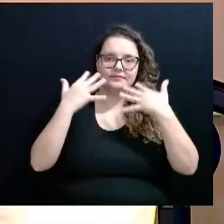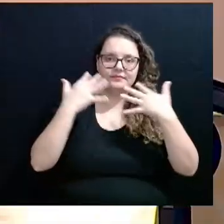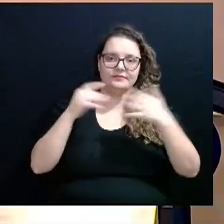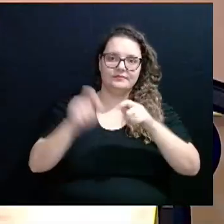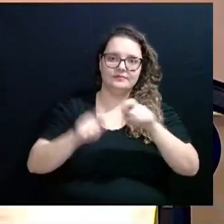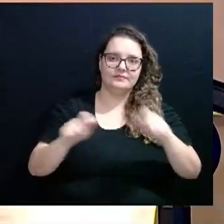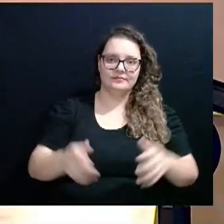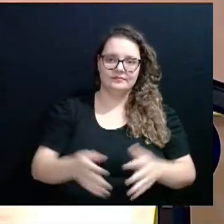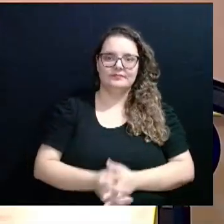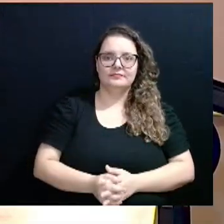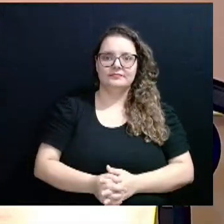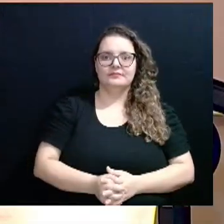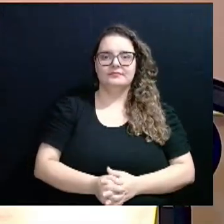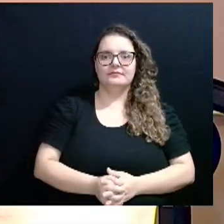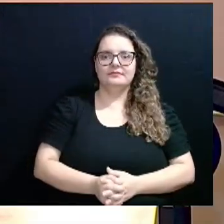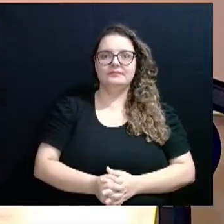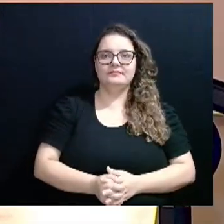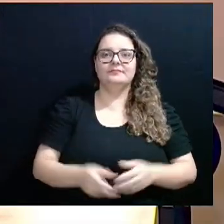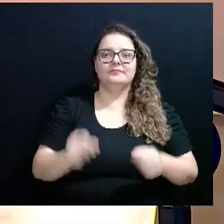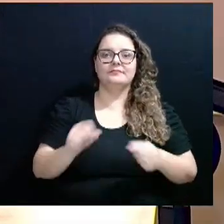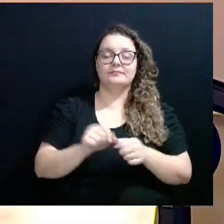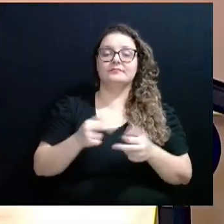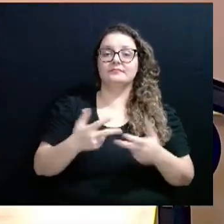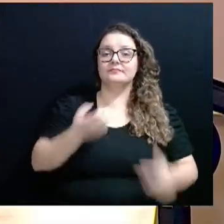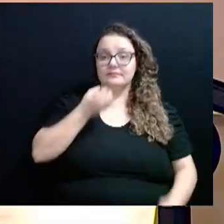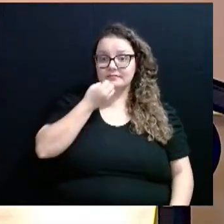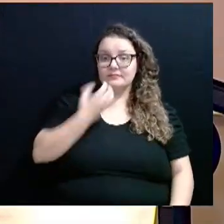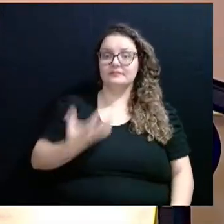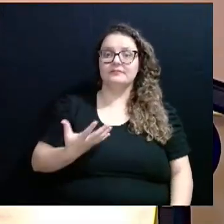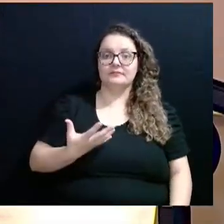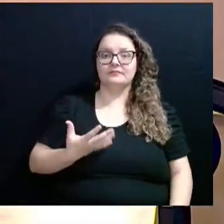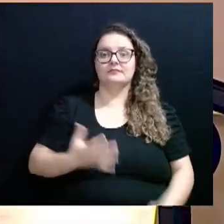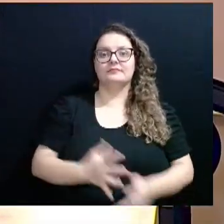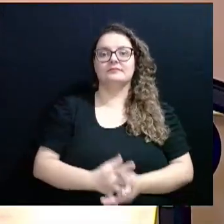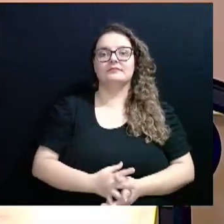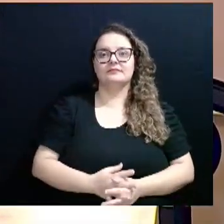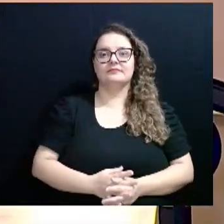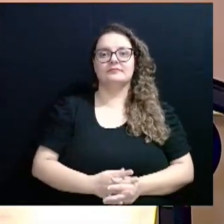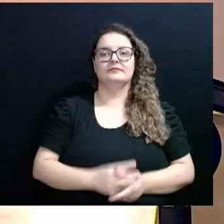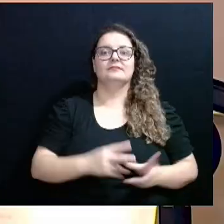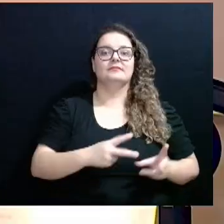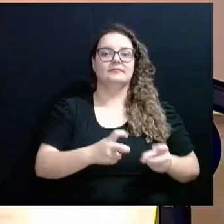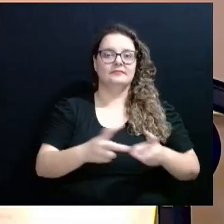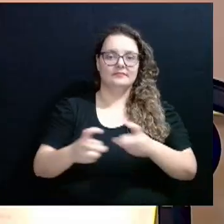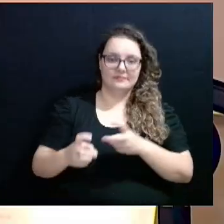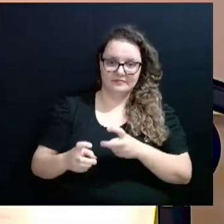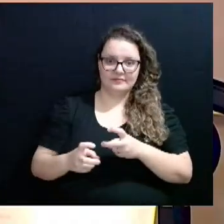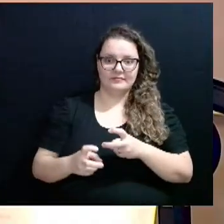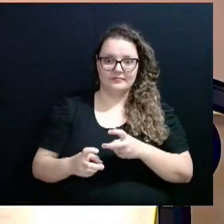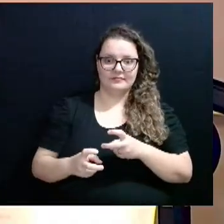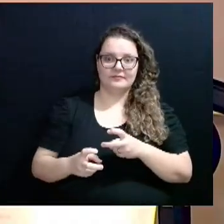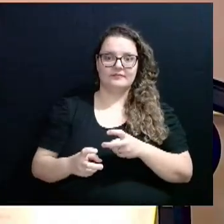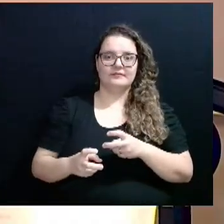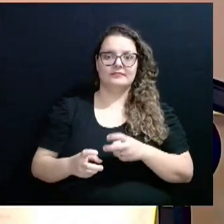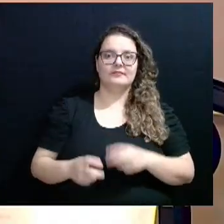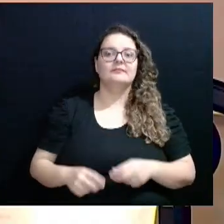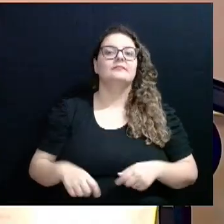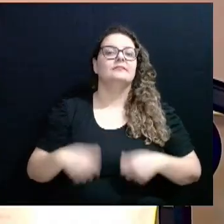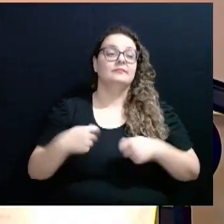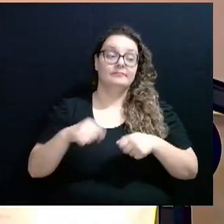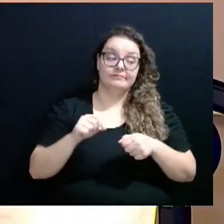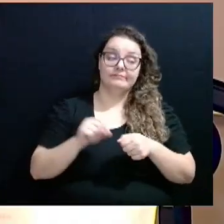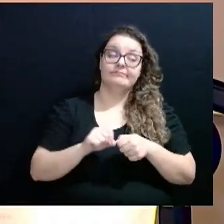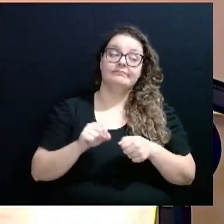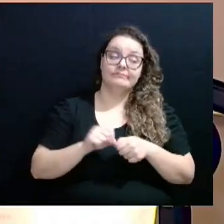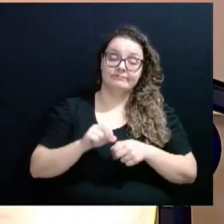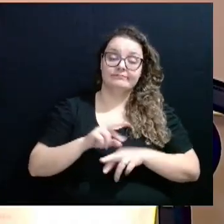que fazem coisas boas e na percepção de que há muito por fazer, porque a